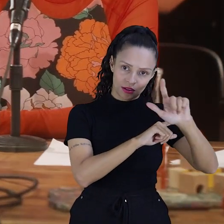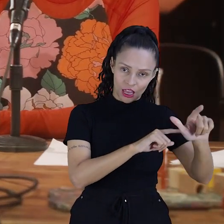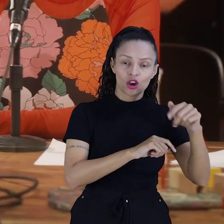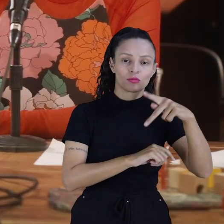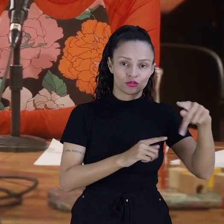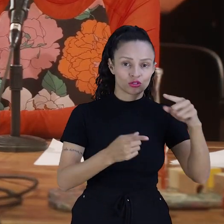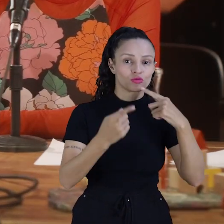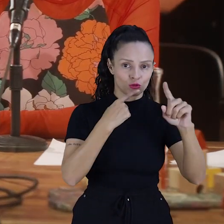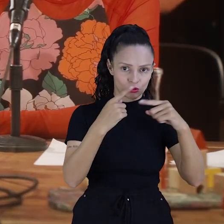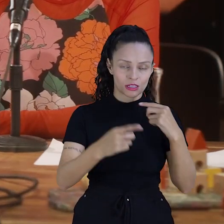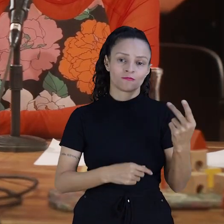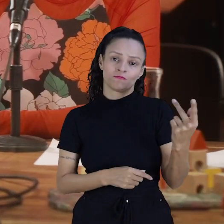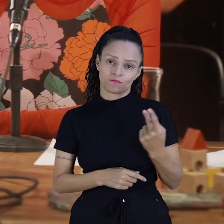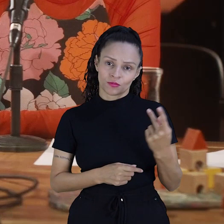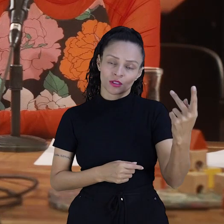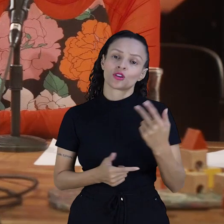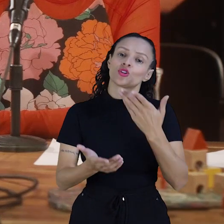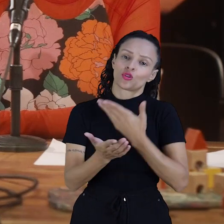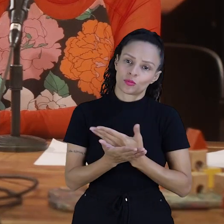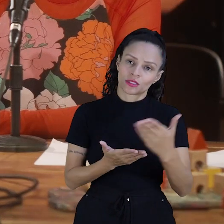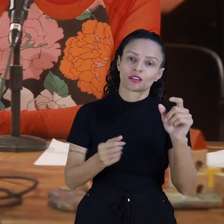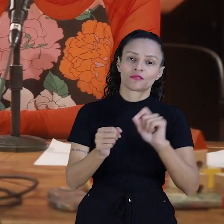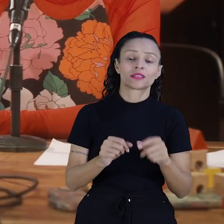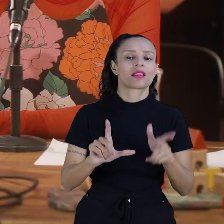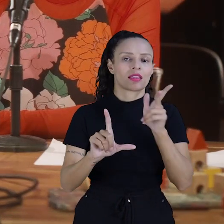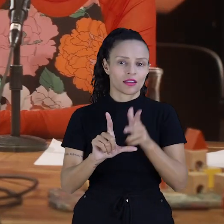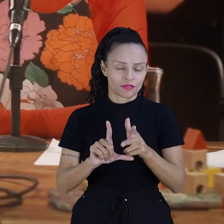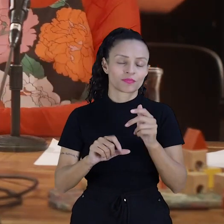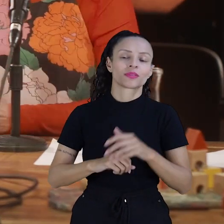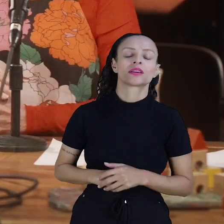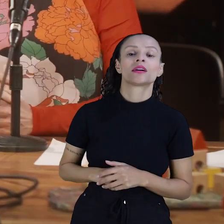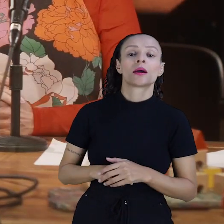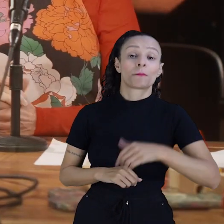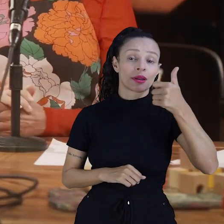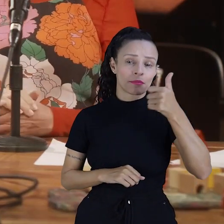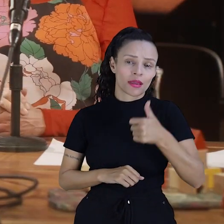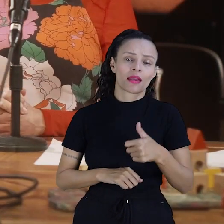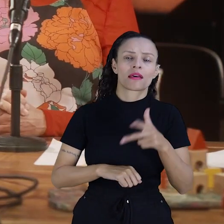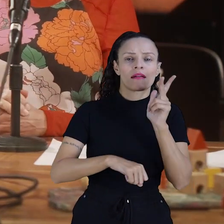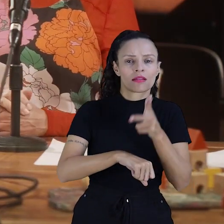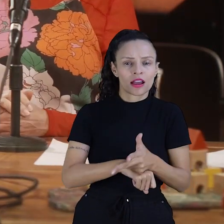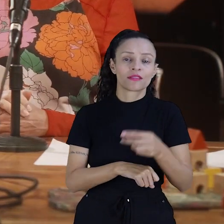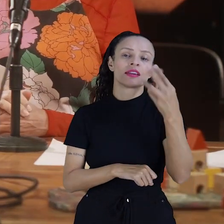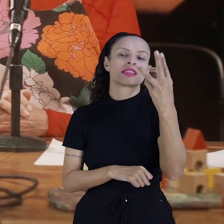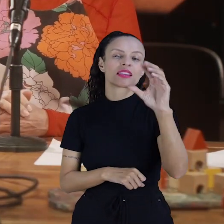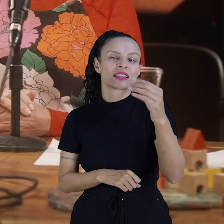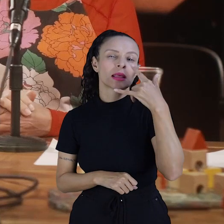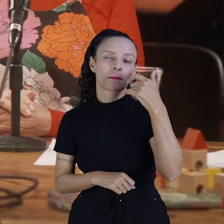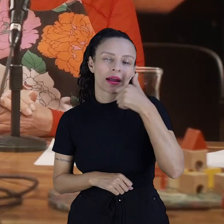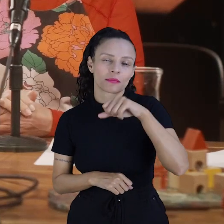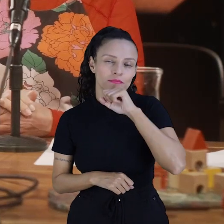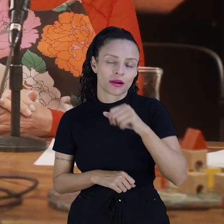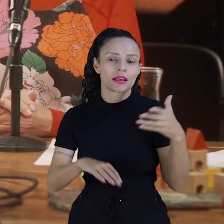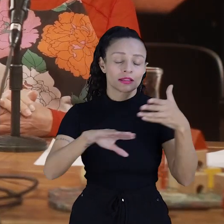então era professor de música. E nós começamos a fazer uma live. Aí a primeira live, 30 pais